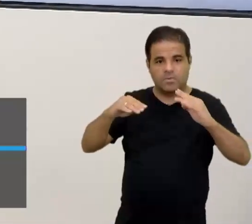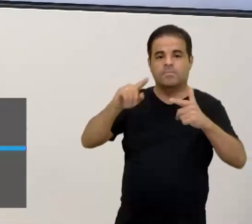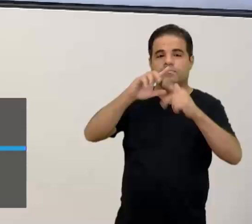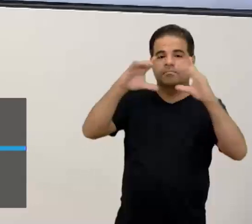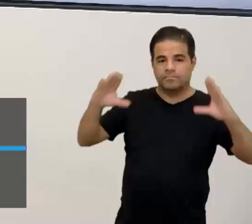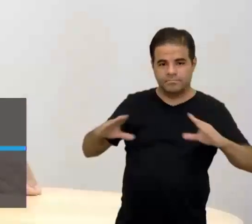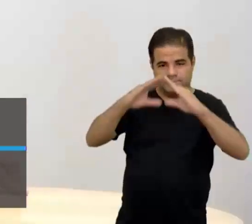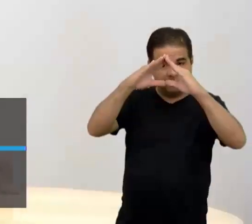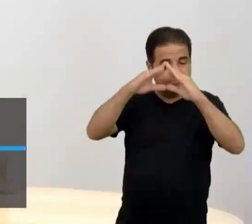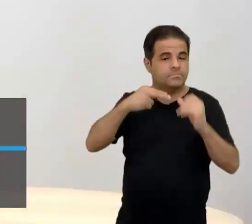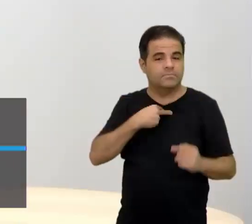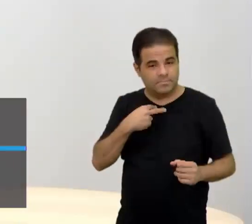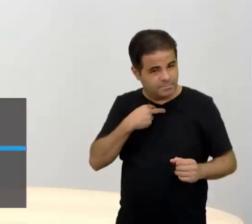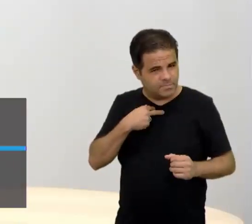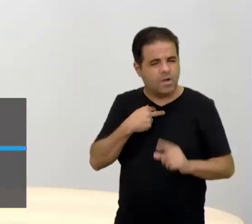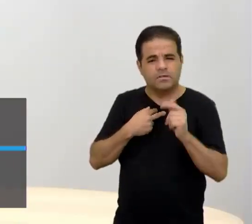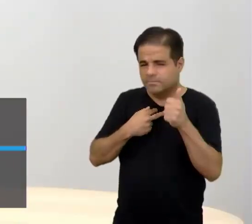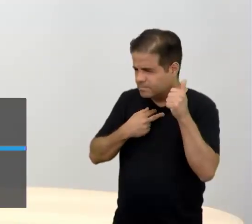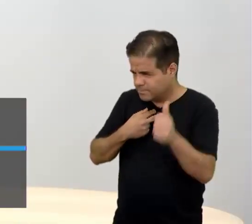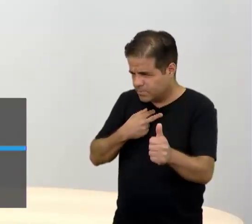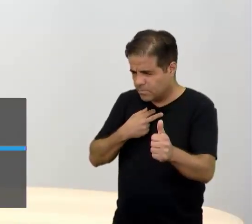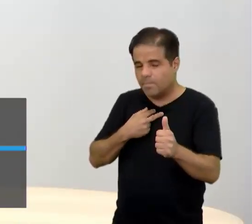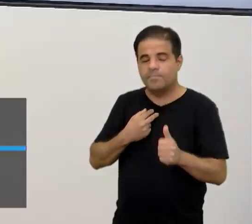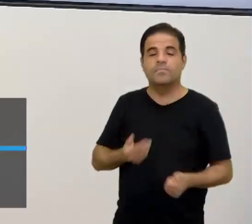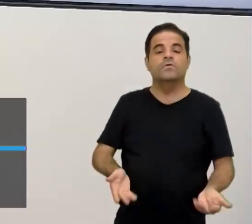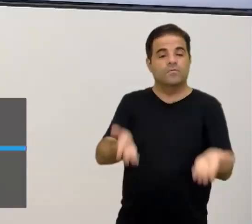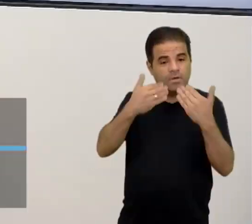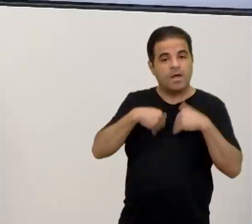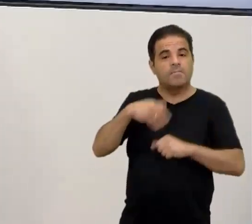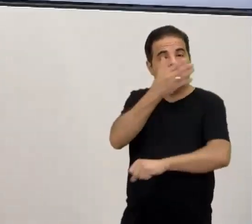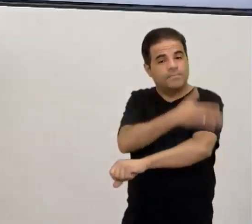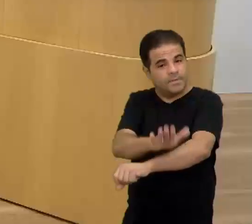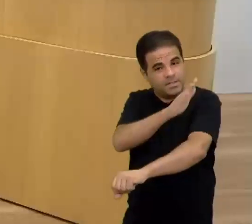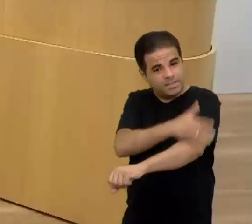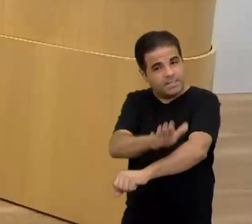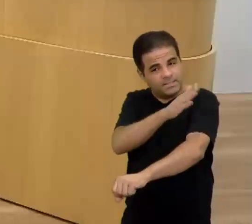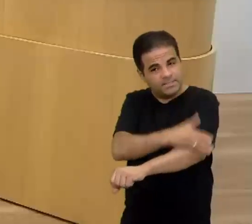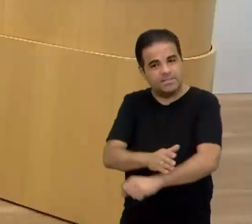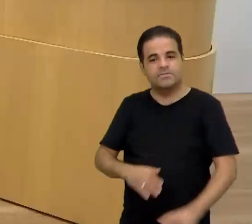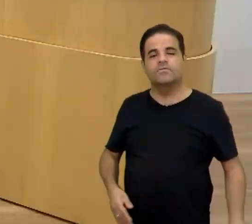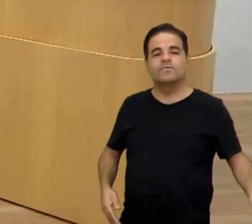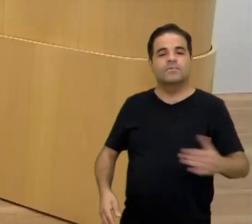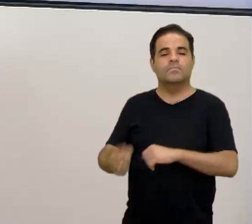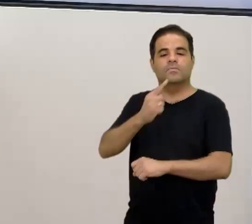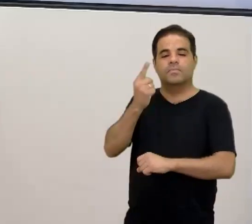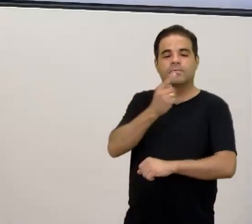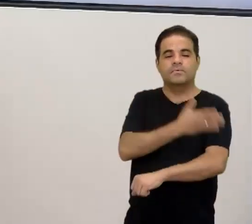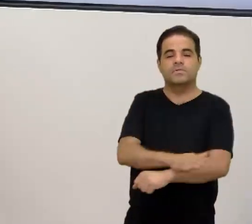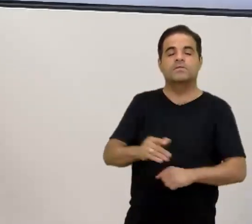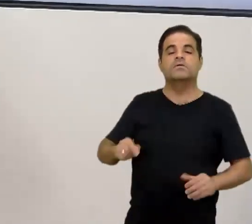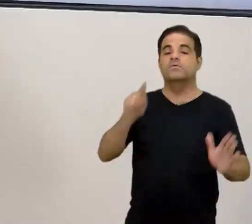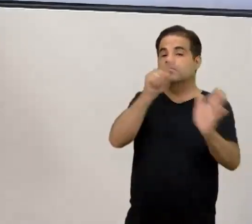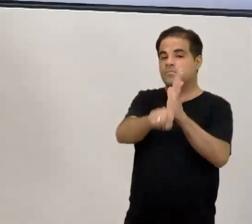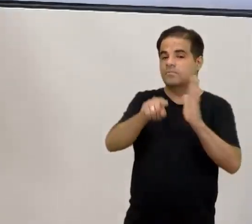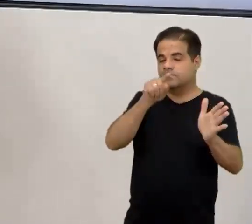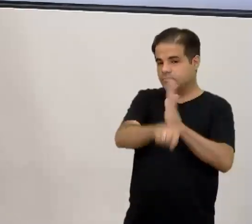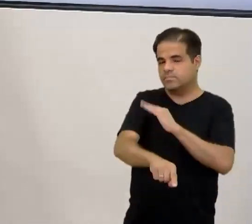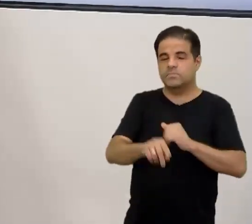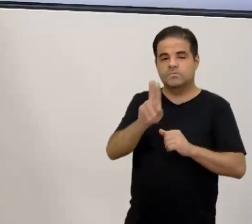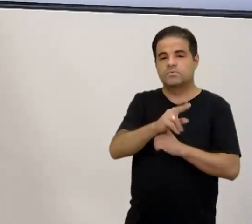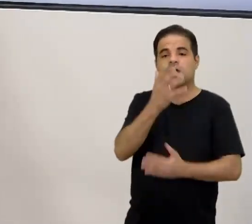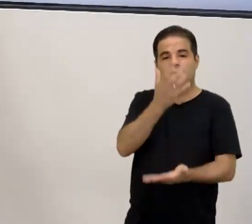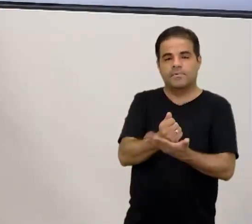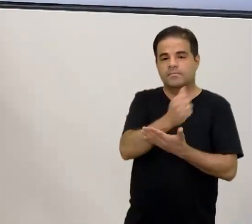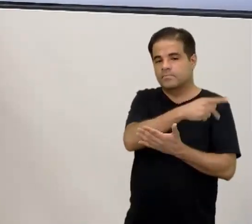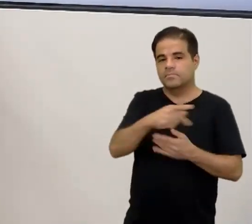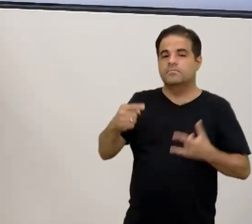triângulo. Lembrei de ontem. Da aula. Muito bom. Então vamos fazer exercício? Bora. O primeiro exercício é uma enquete, então vocês vão ter que usar o